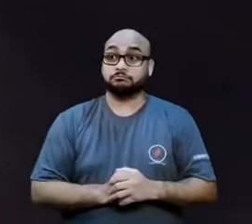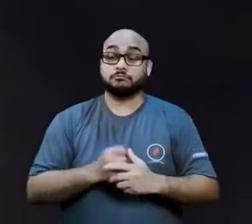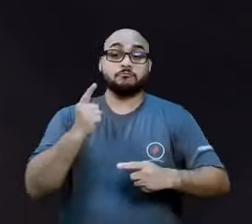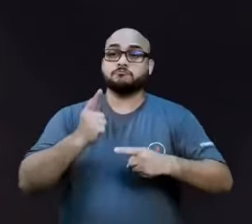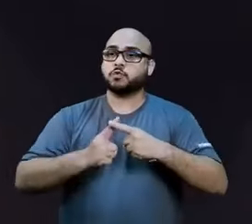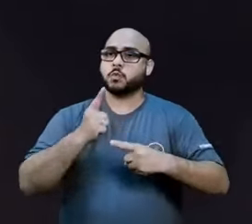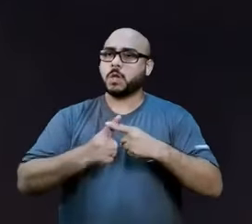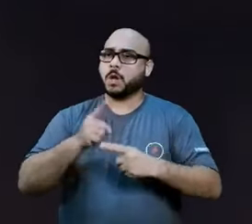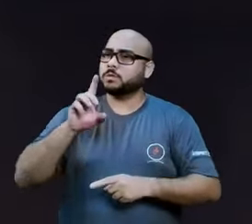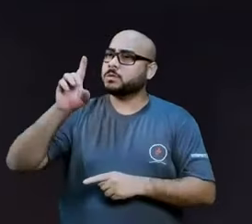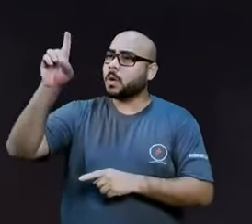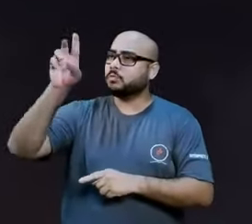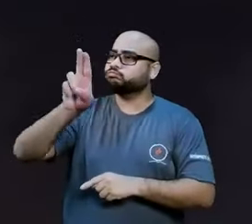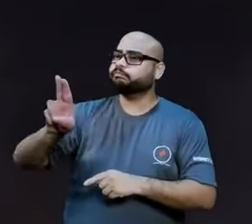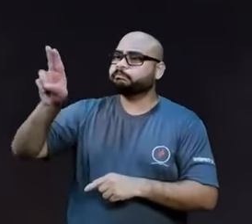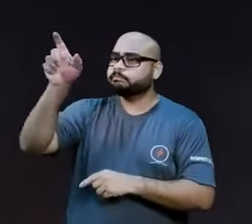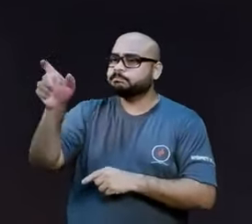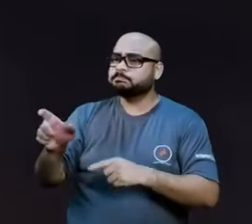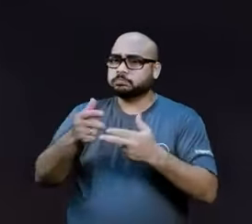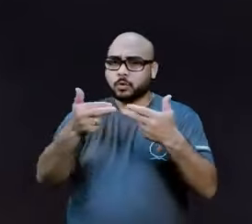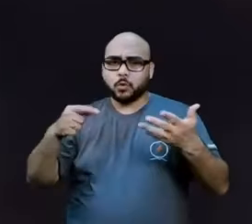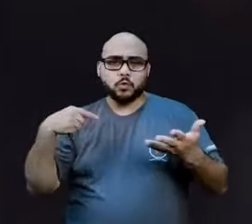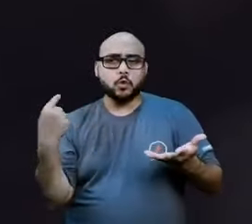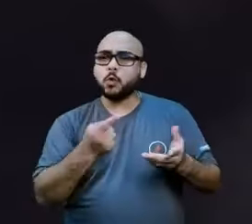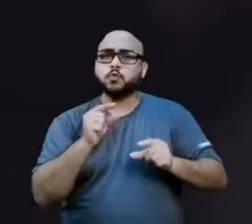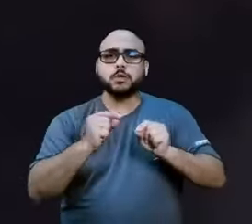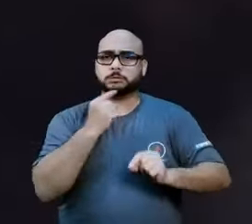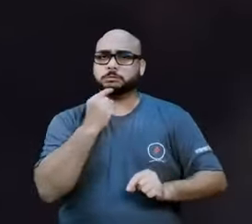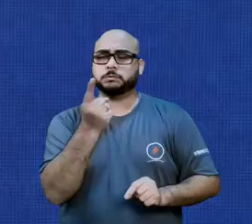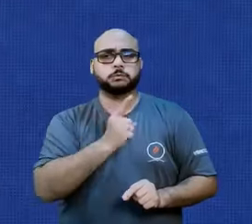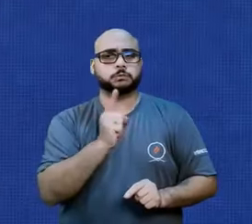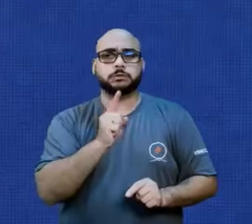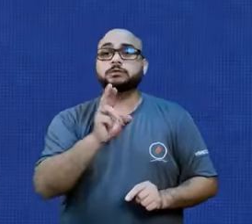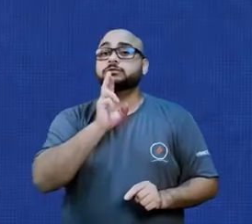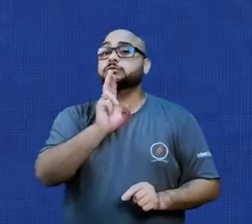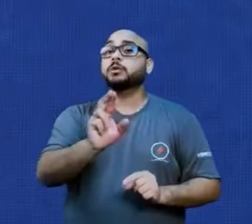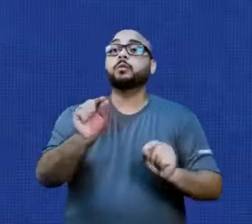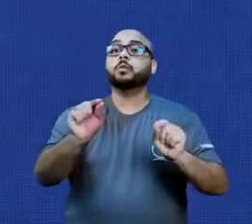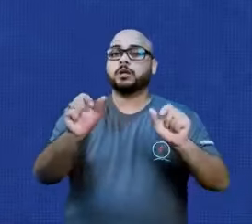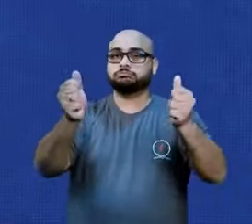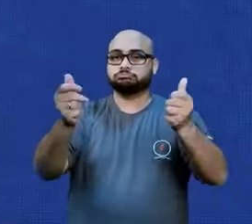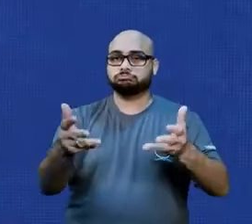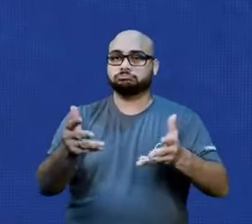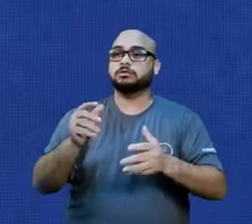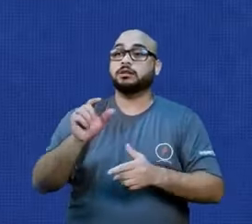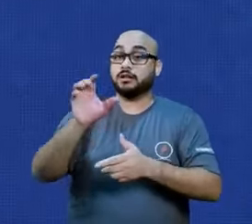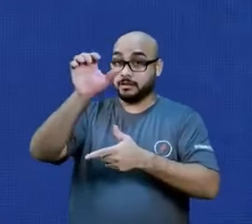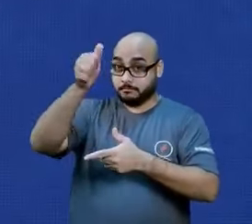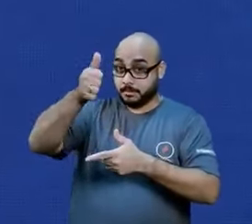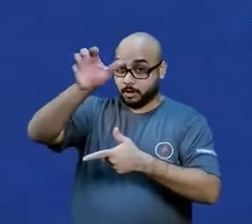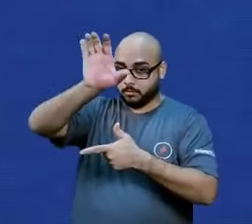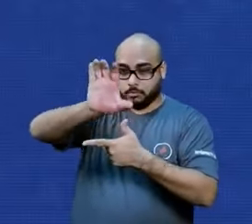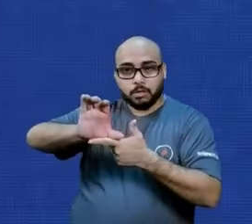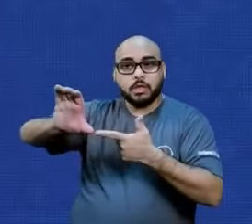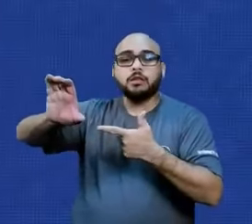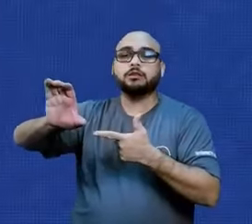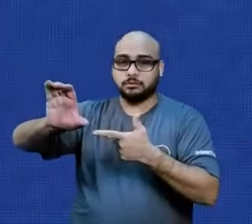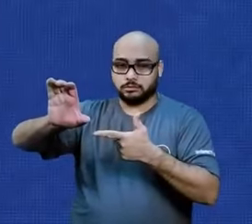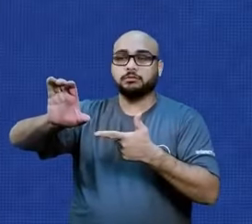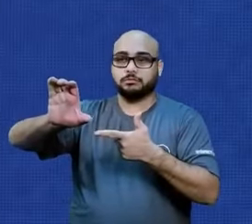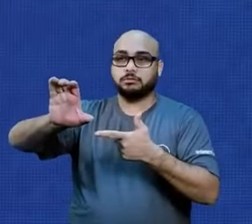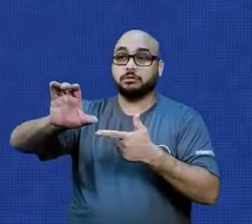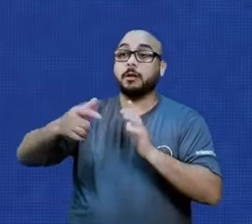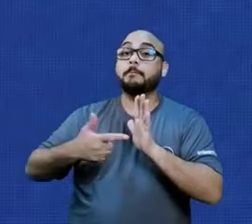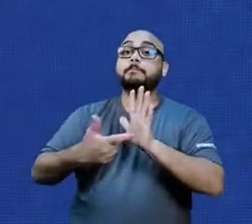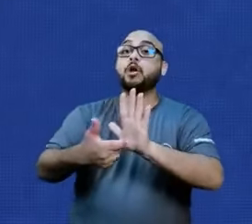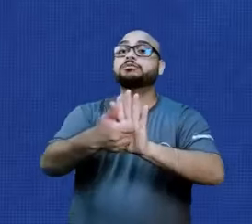coisas que nós não somos capazes de usar a resposta tá em primeira Coríntios 1:29 para que nenhuma